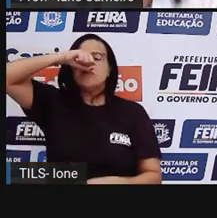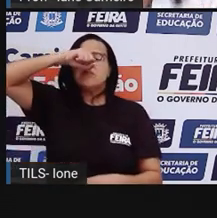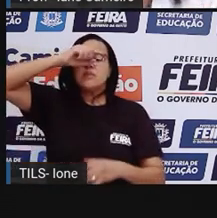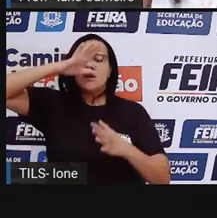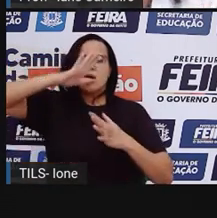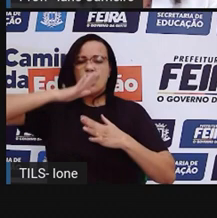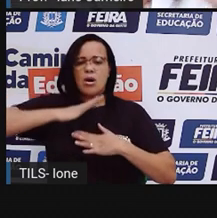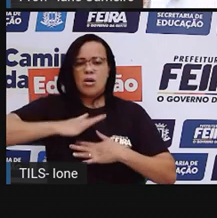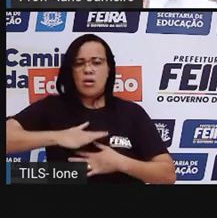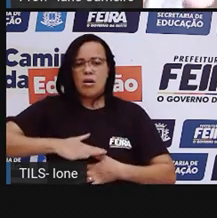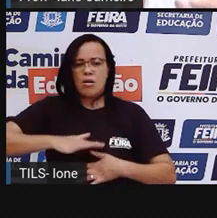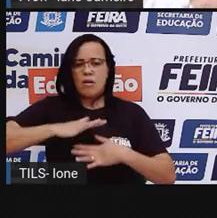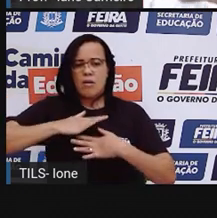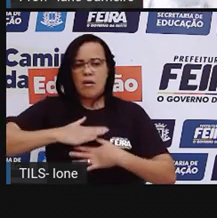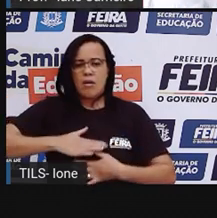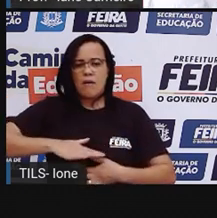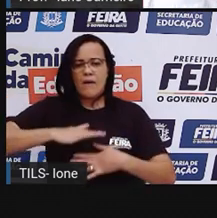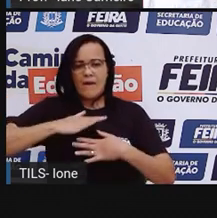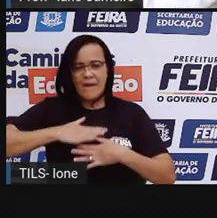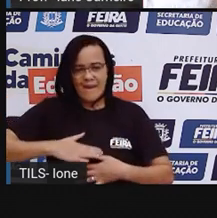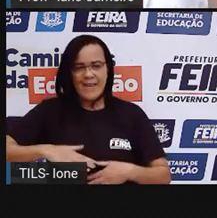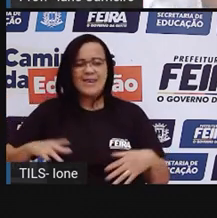bem profundo.